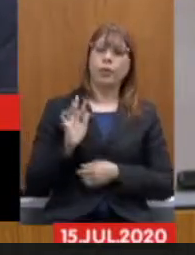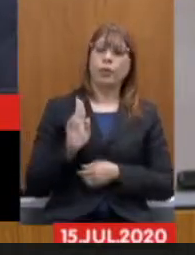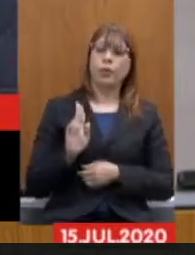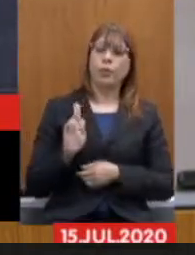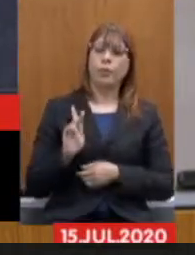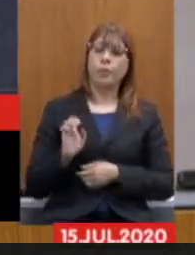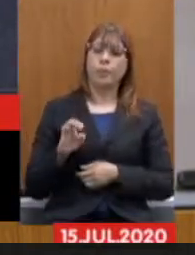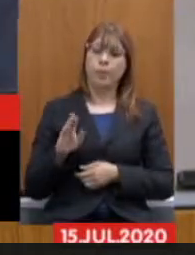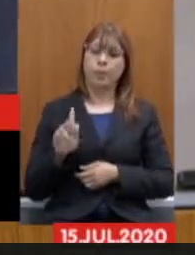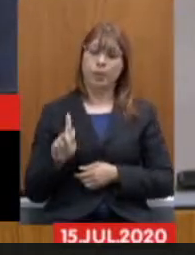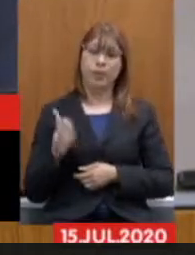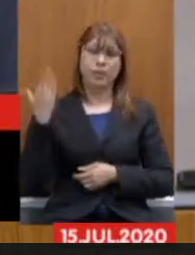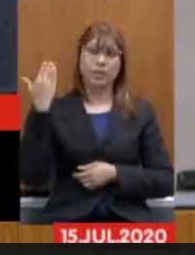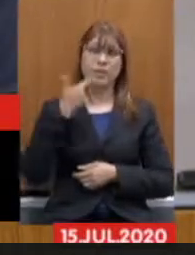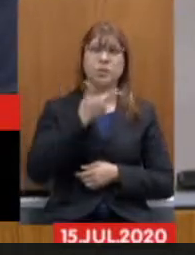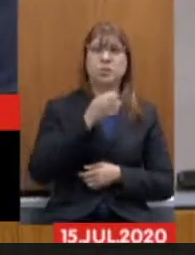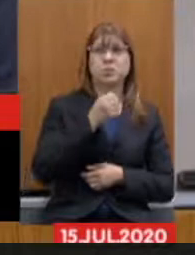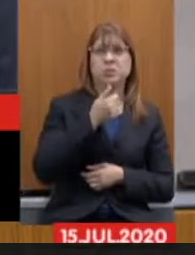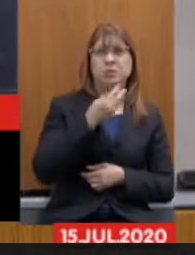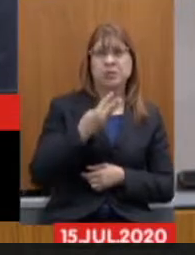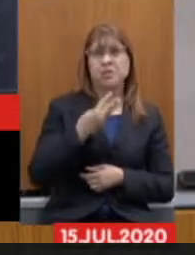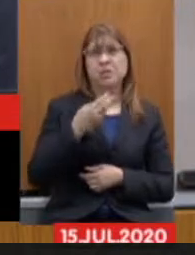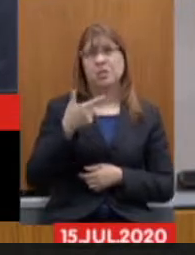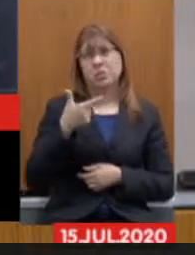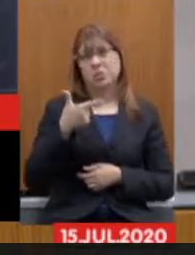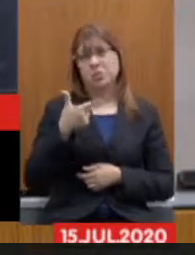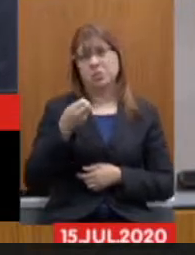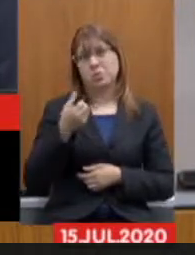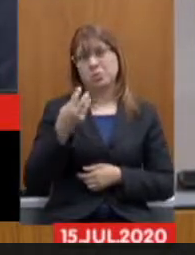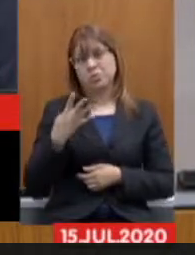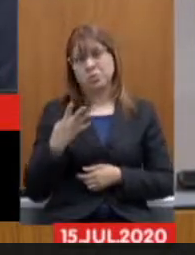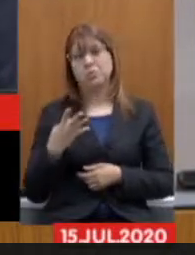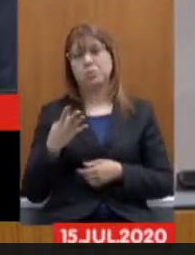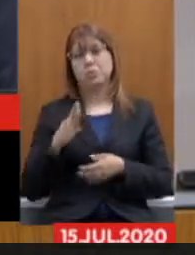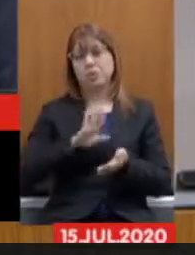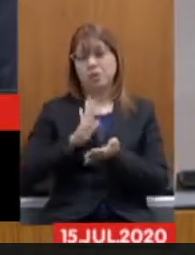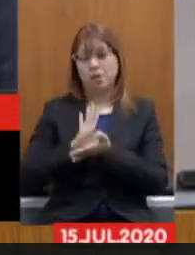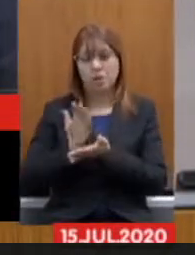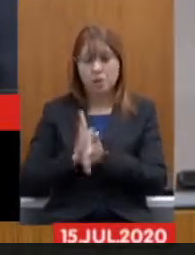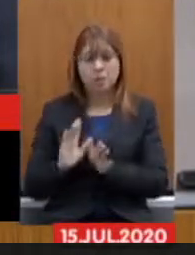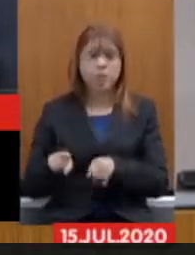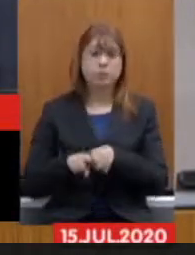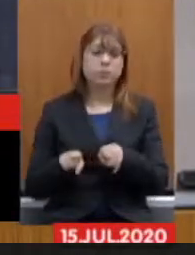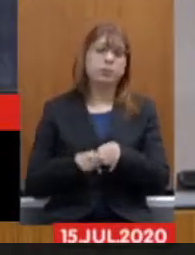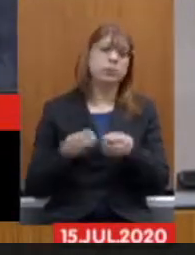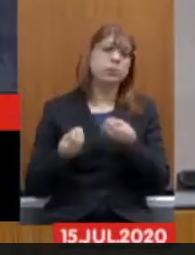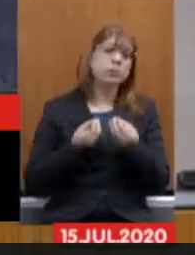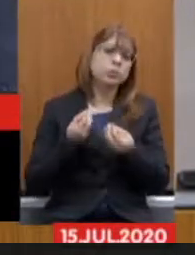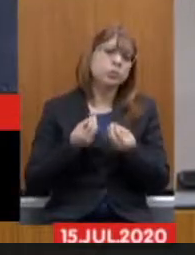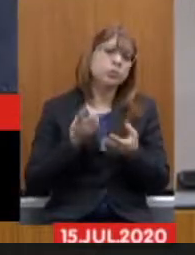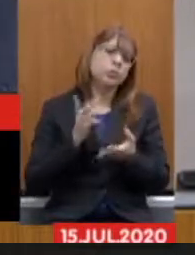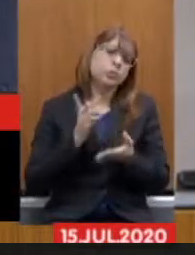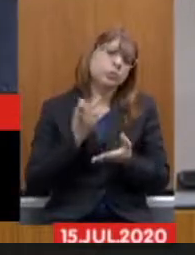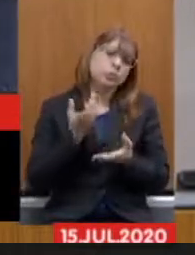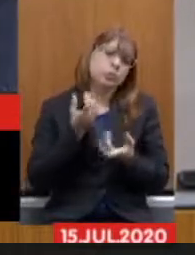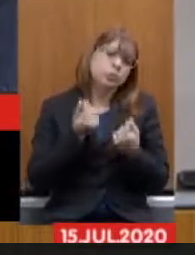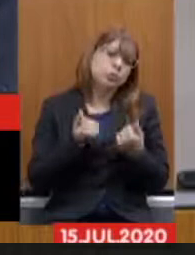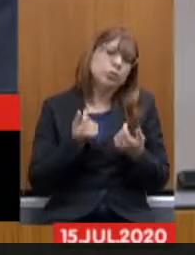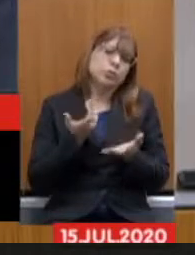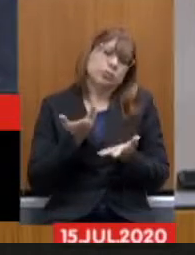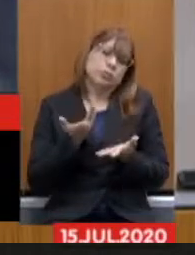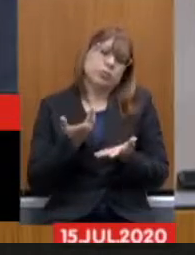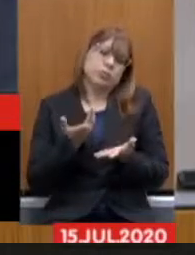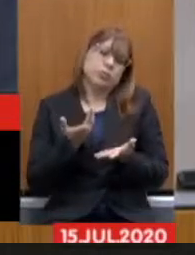2013 entre 2013/14 a questão da capacidade fiscal financeiro do estado de proceder pagamento dos